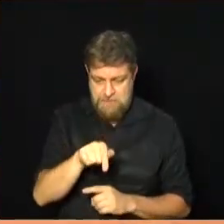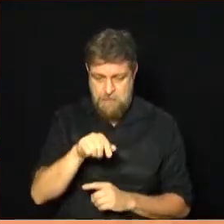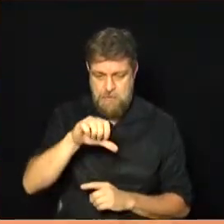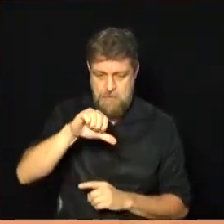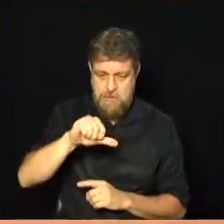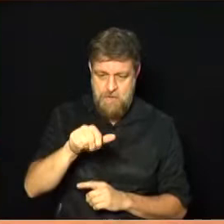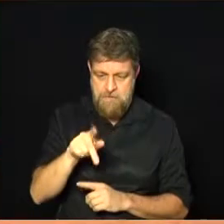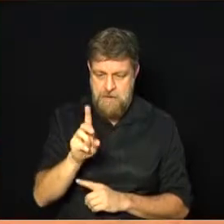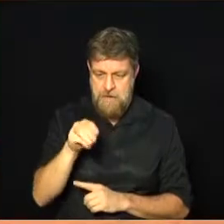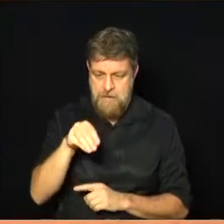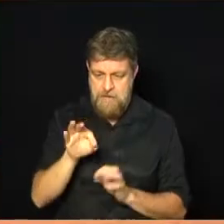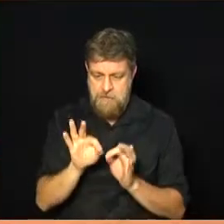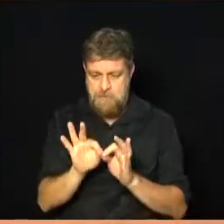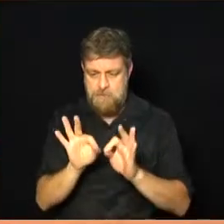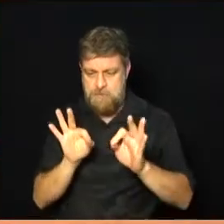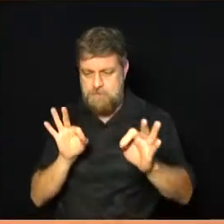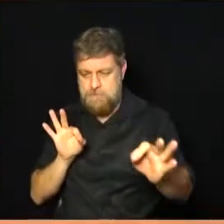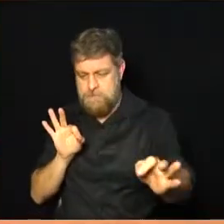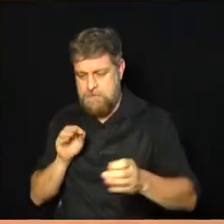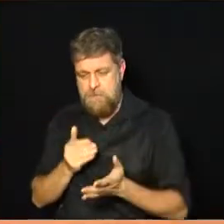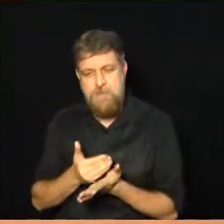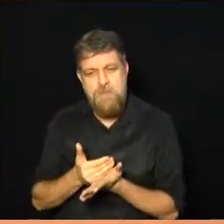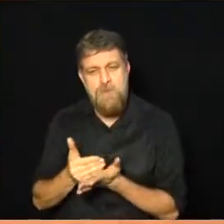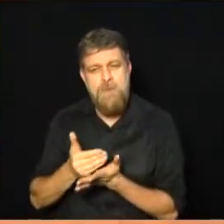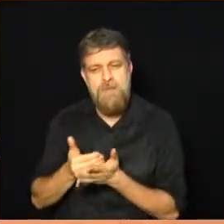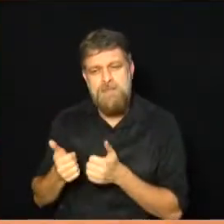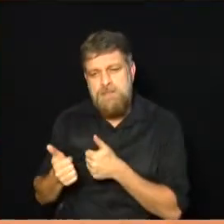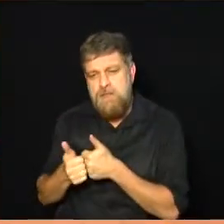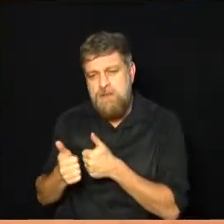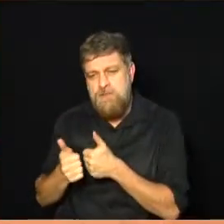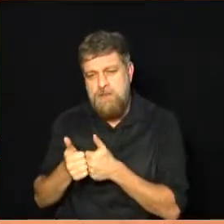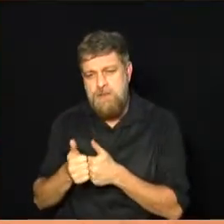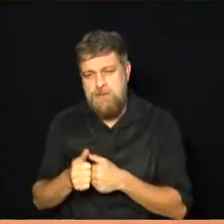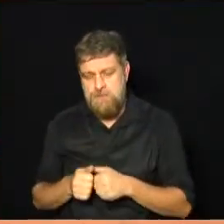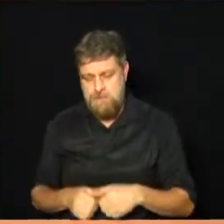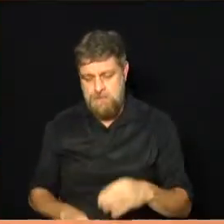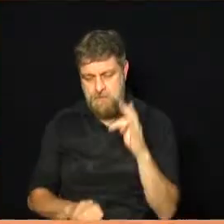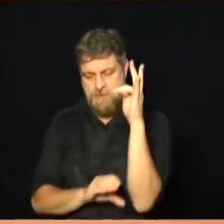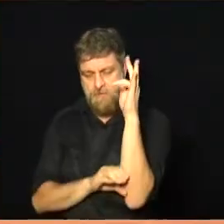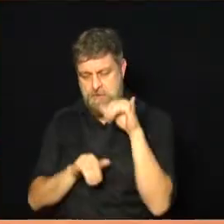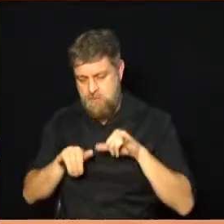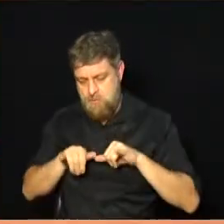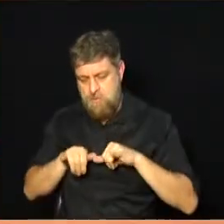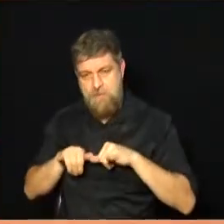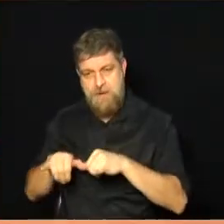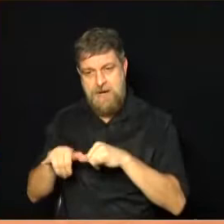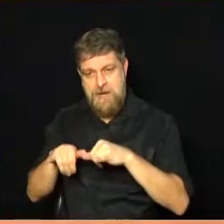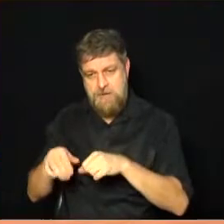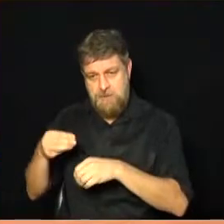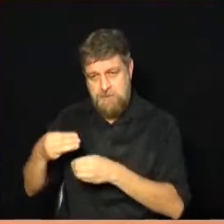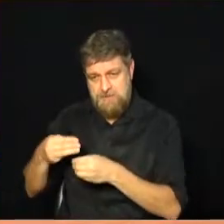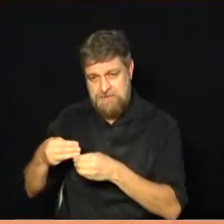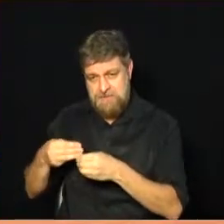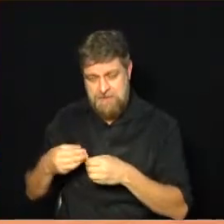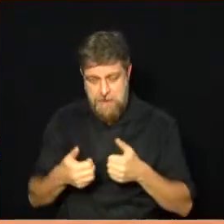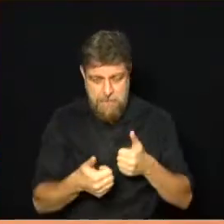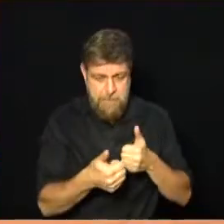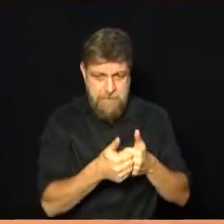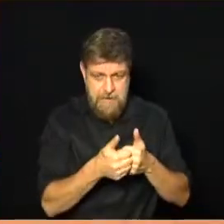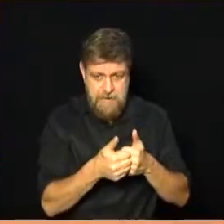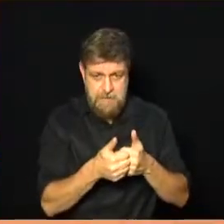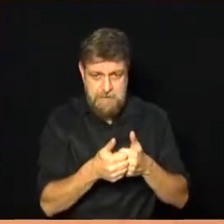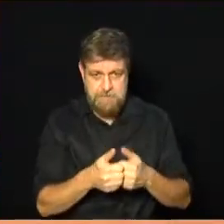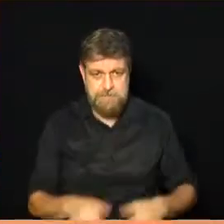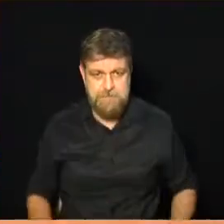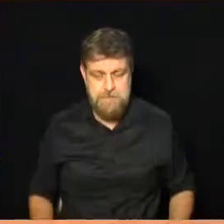extensão, iniciando nas proximidades do Terminal Mercado. Ele passará próximo ao Terminal